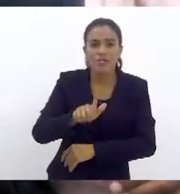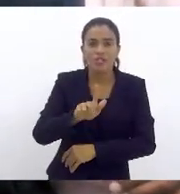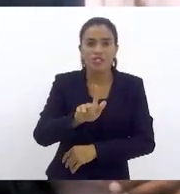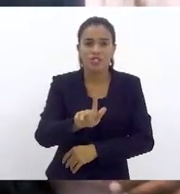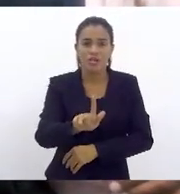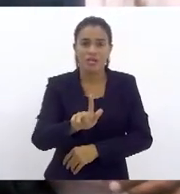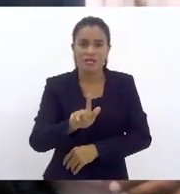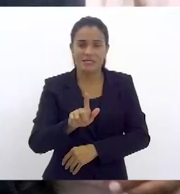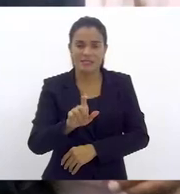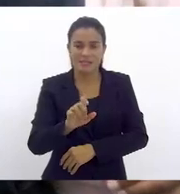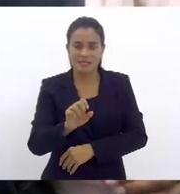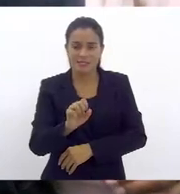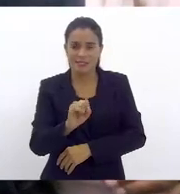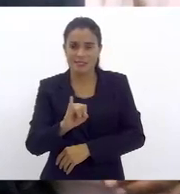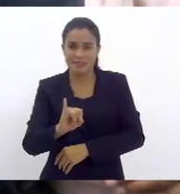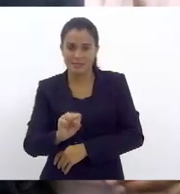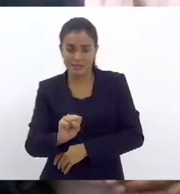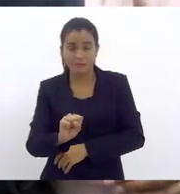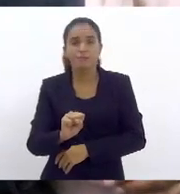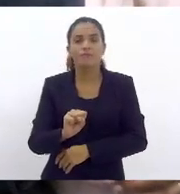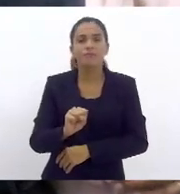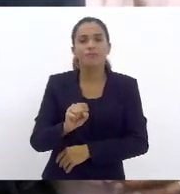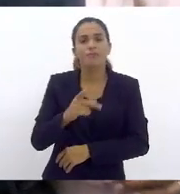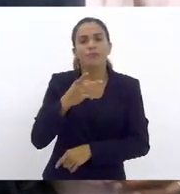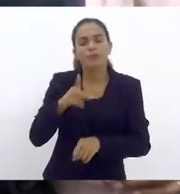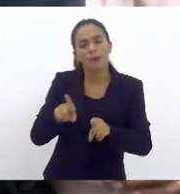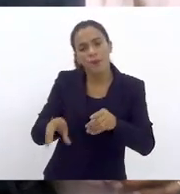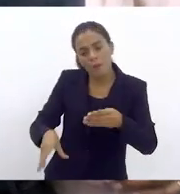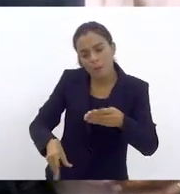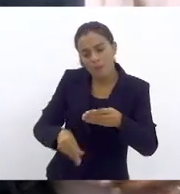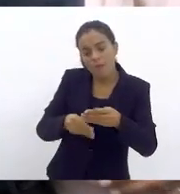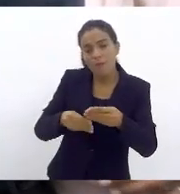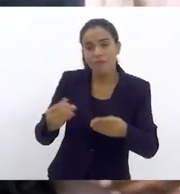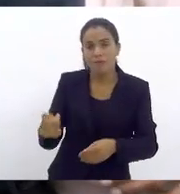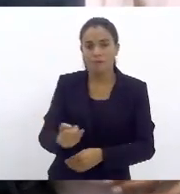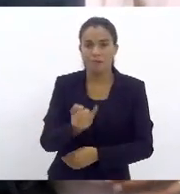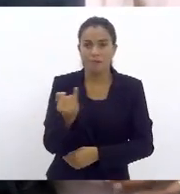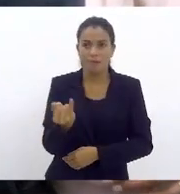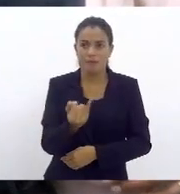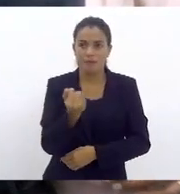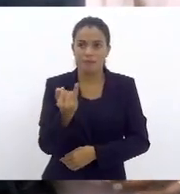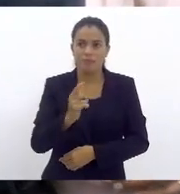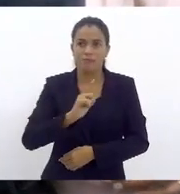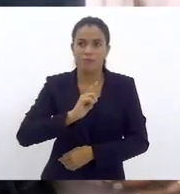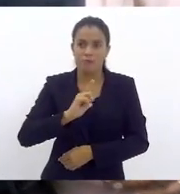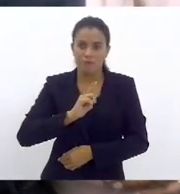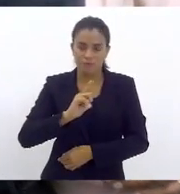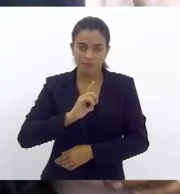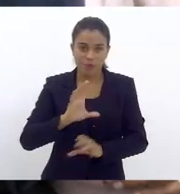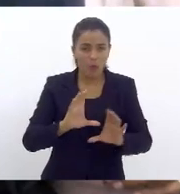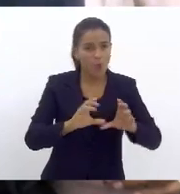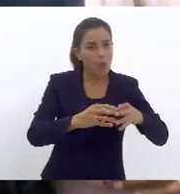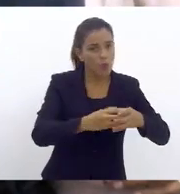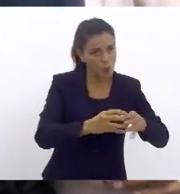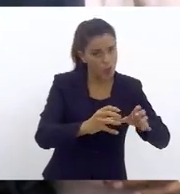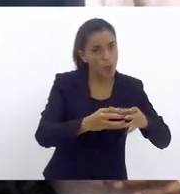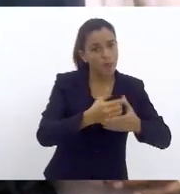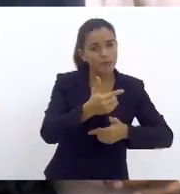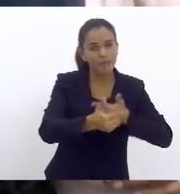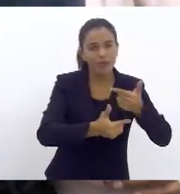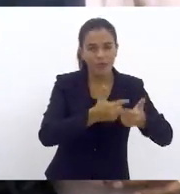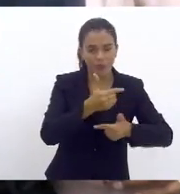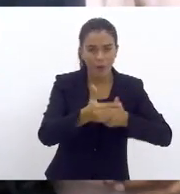gente até faz uma colocação aí no trabalho da importância de ter esse tipo de grupo também mas